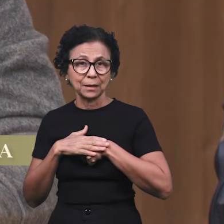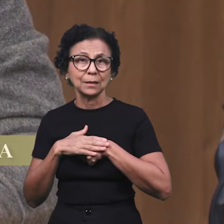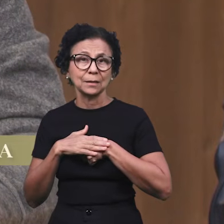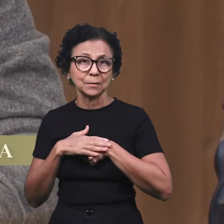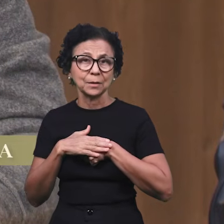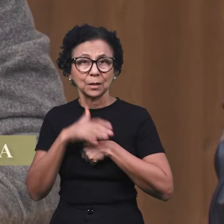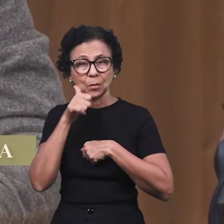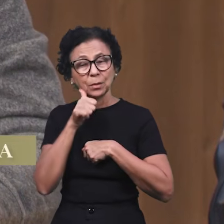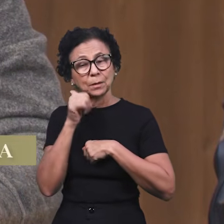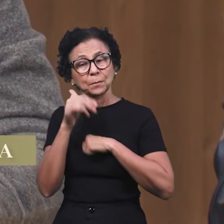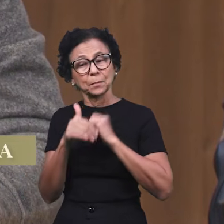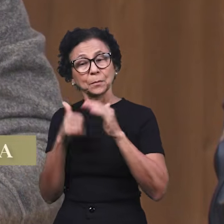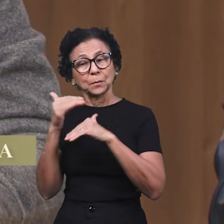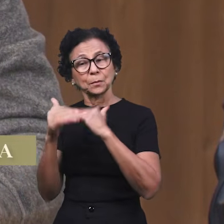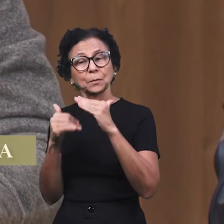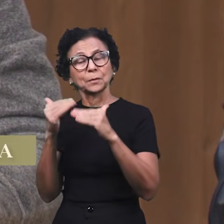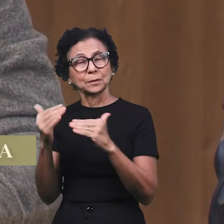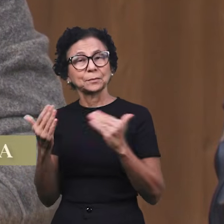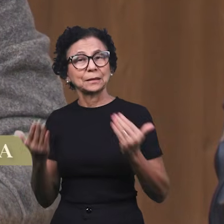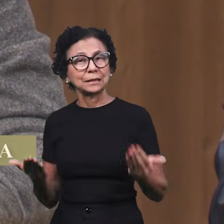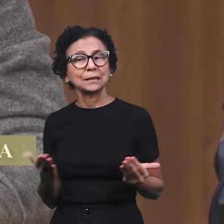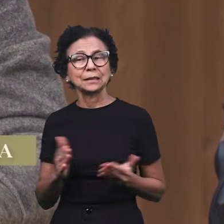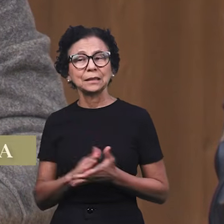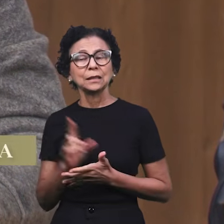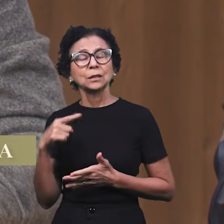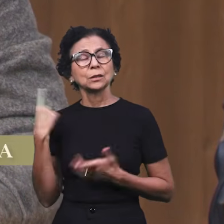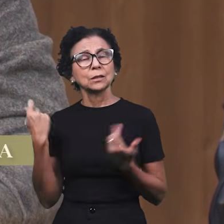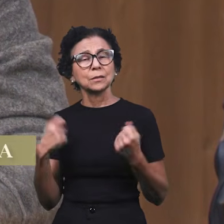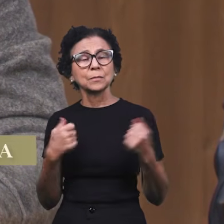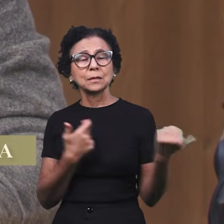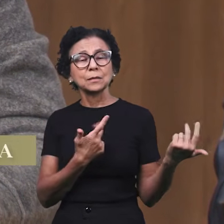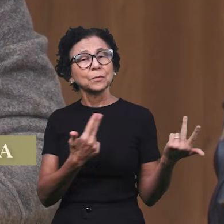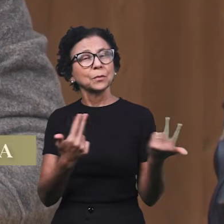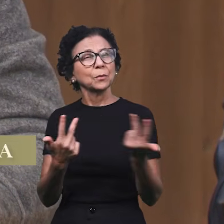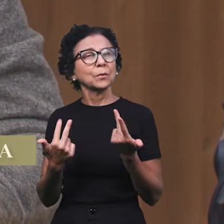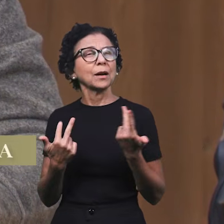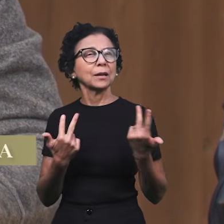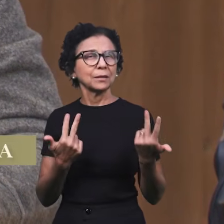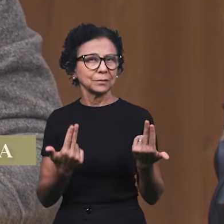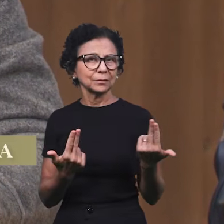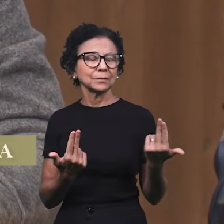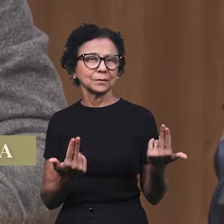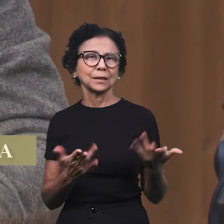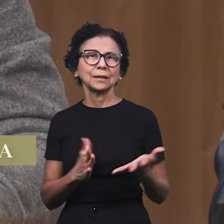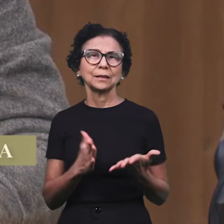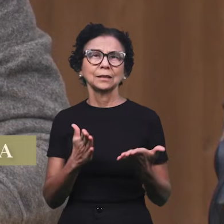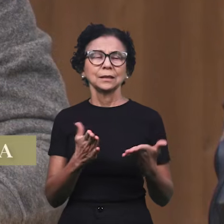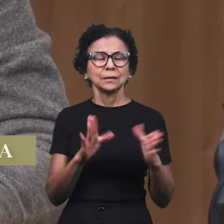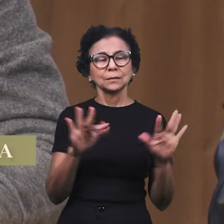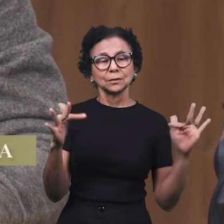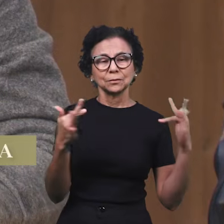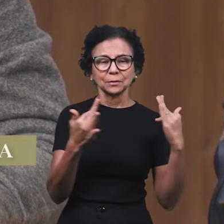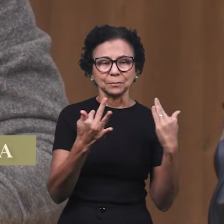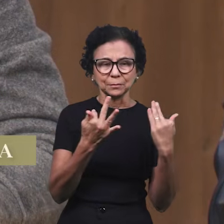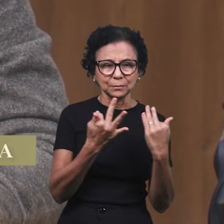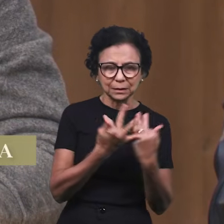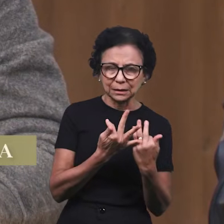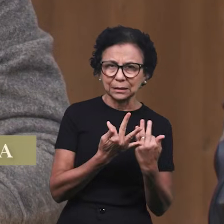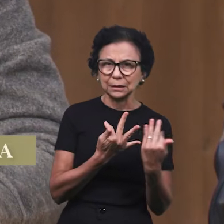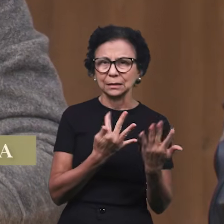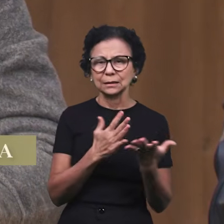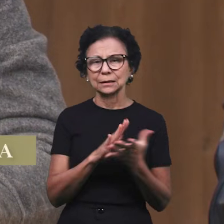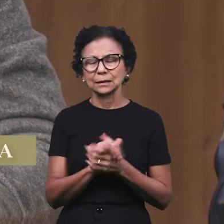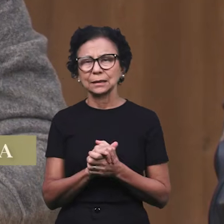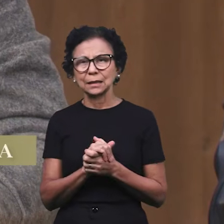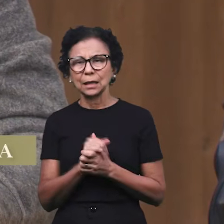Nessa questão também dentro do lar, de recursos, de administração, isso é muito importante. E um